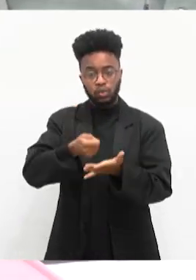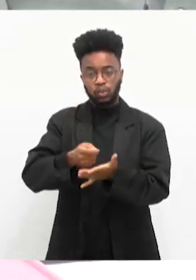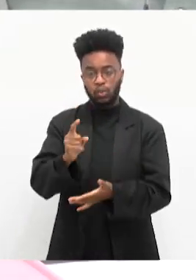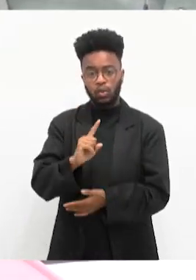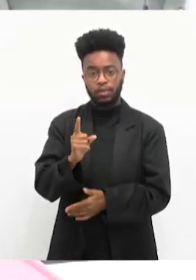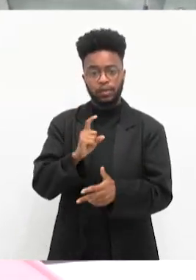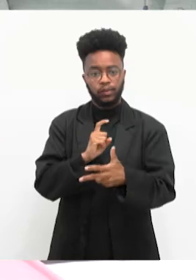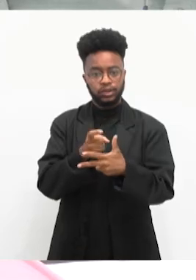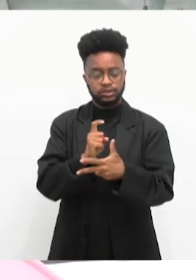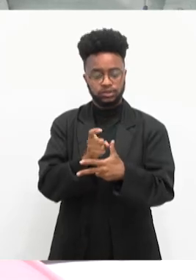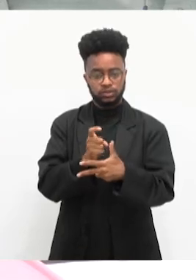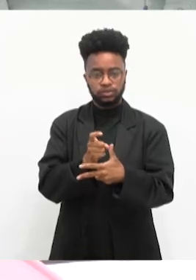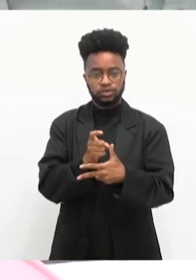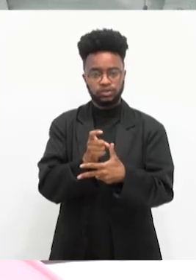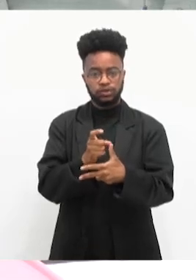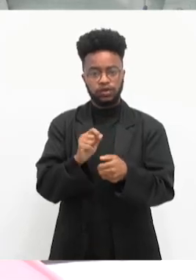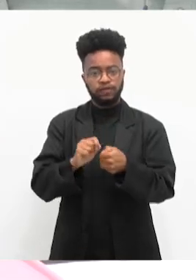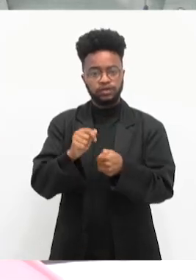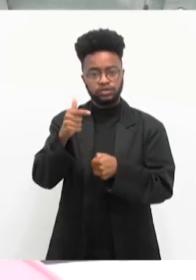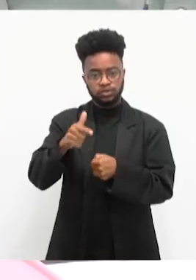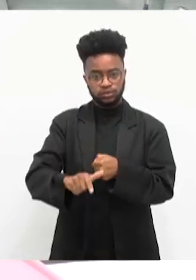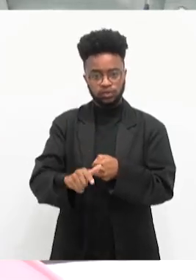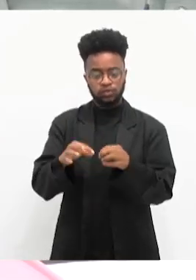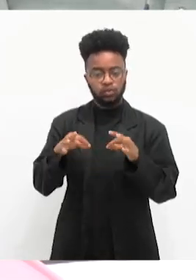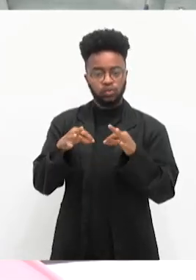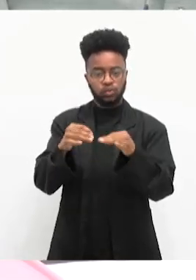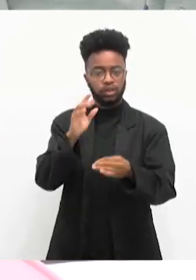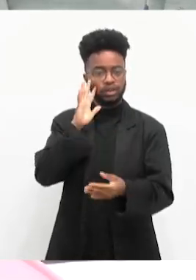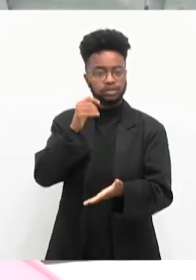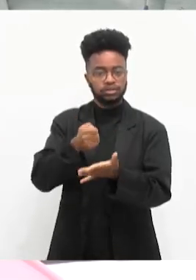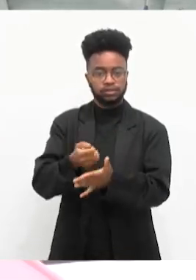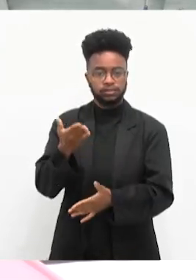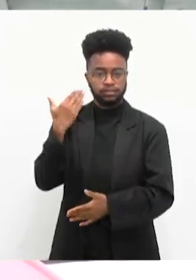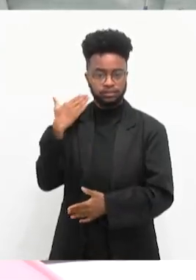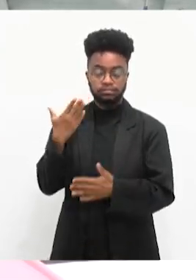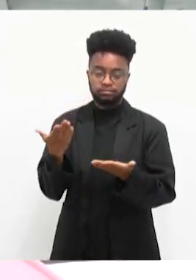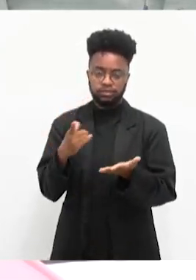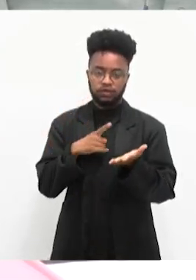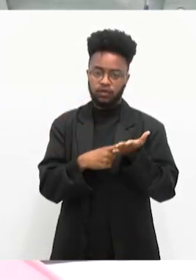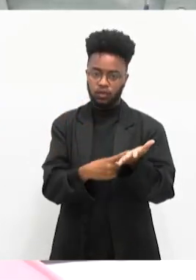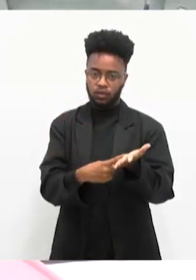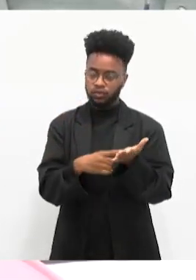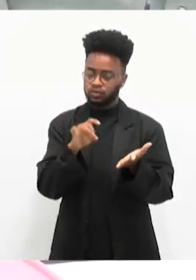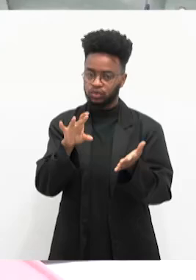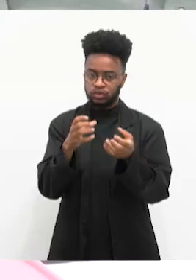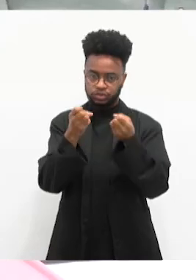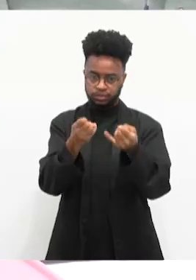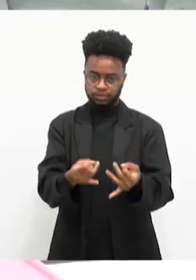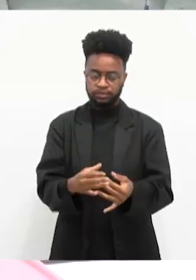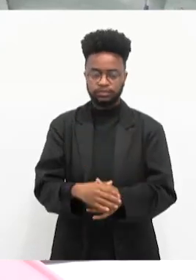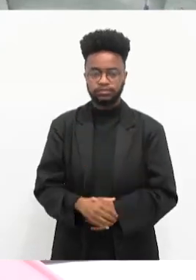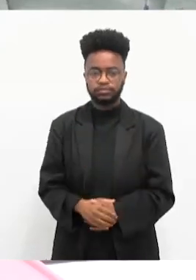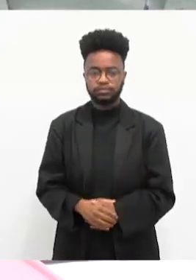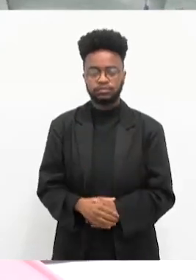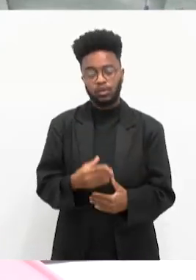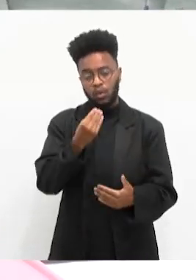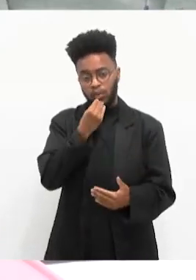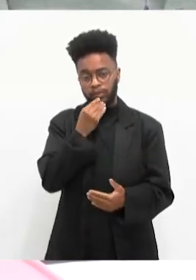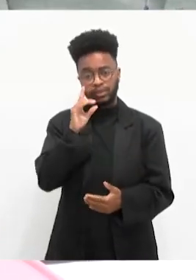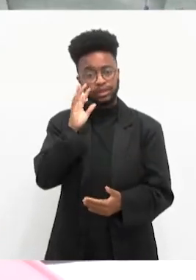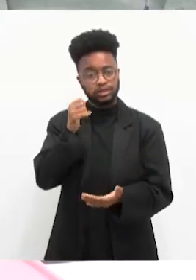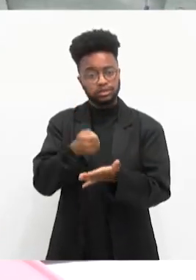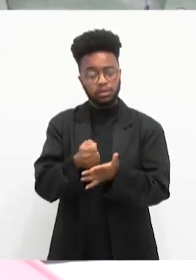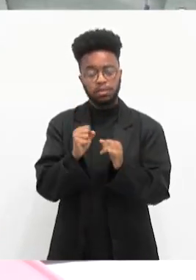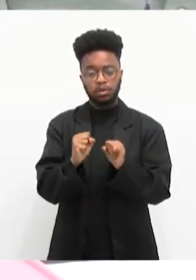o Executivo a refazer todas as decisões anteriores. Foi um acordo. É só esse ajuste. É claro que essas decisões podem